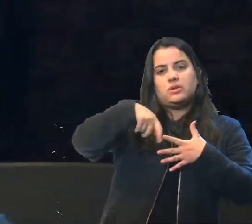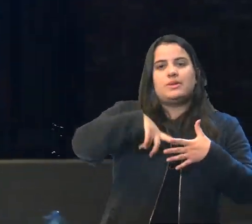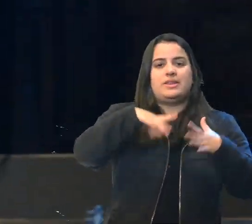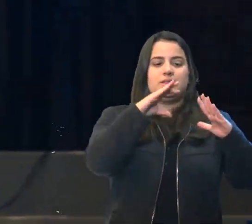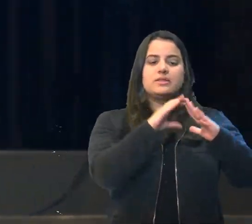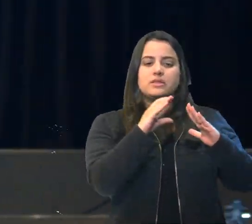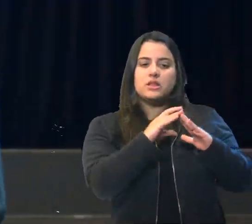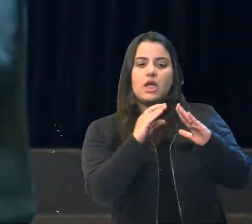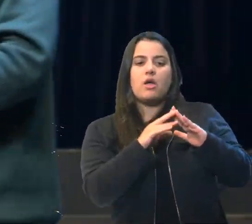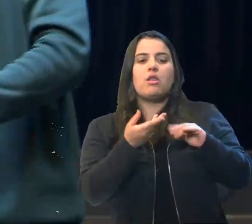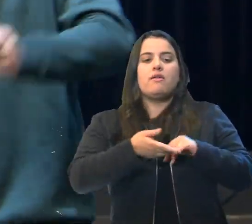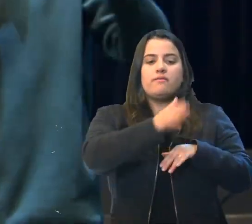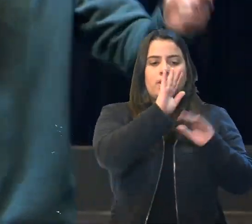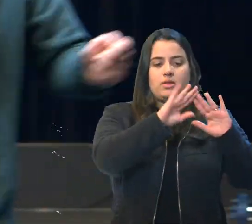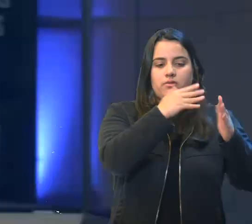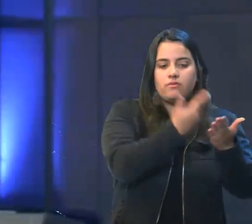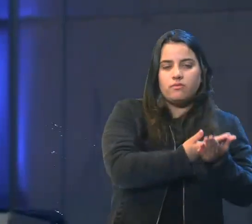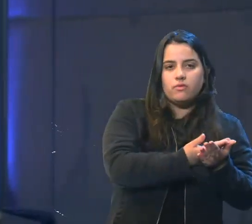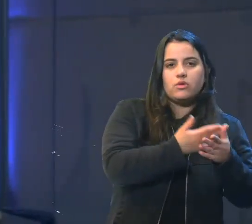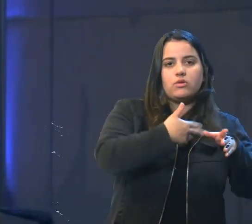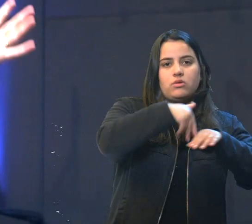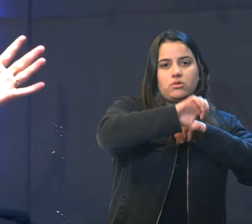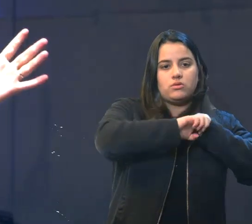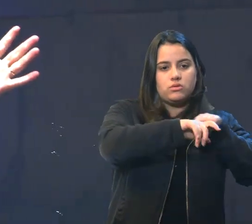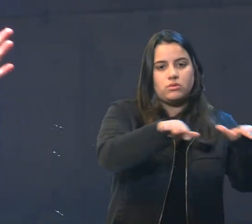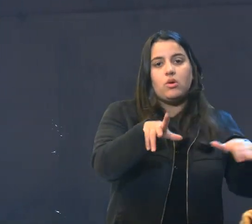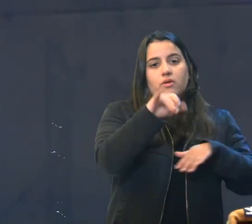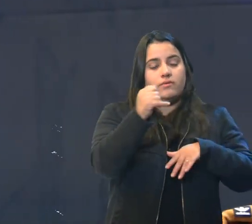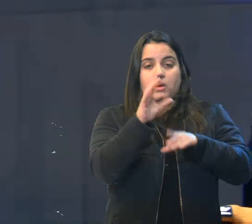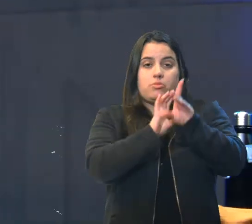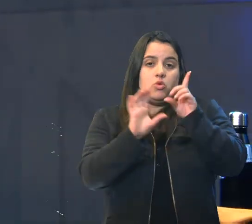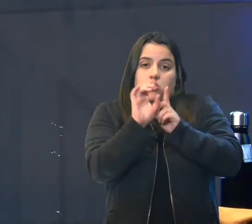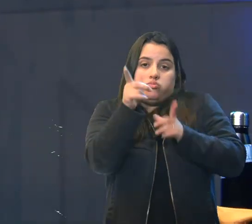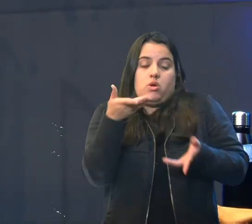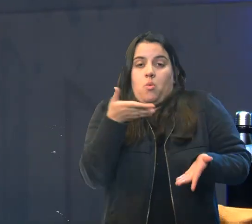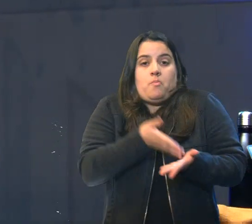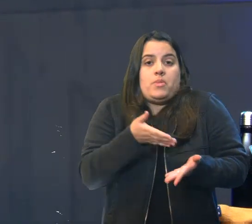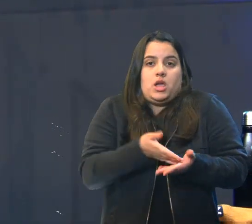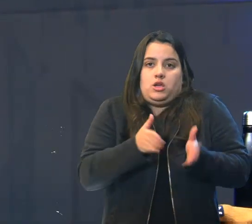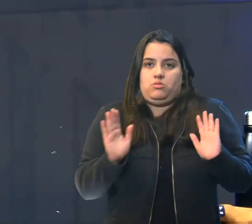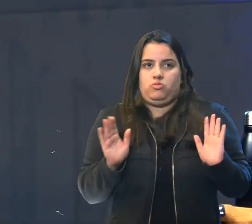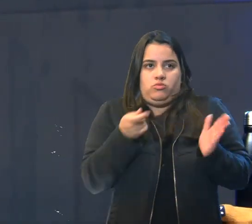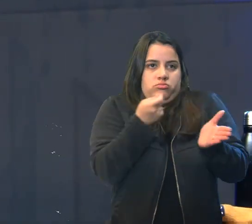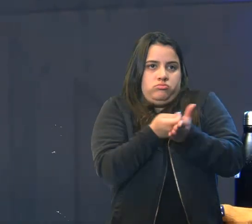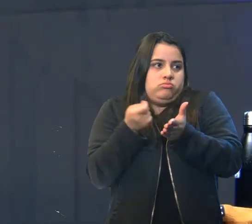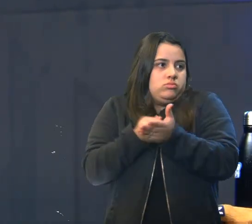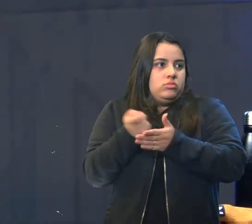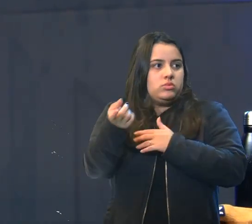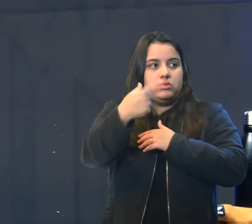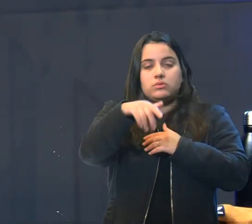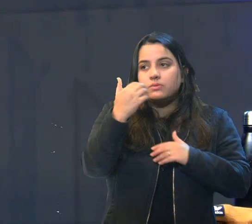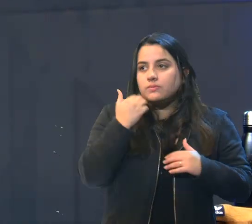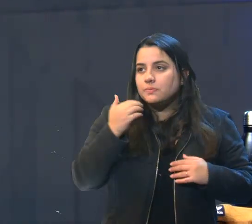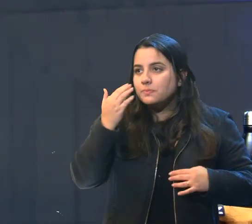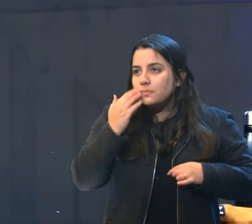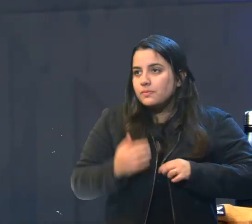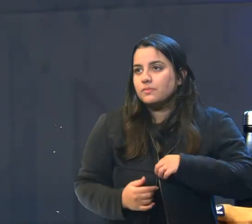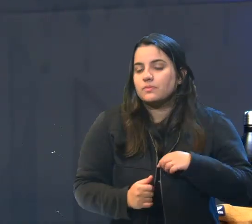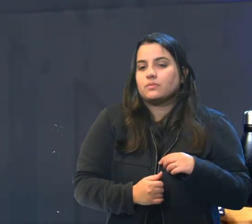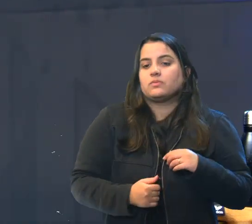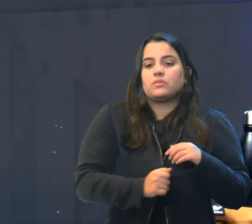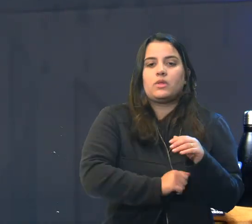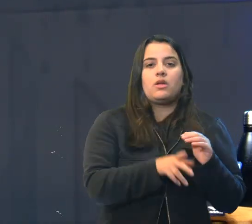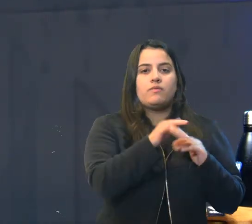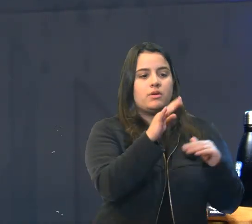célula, vai na Flow School e vem no culto. Esse é o mínimo que a gente exige dos adolescentes. Vai para a